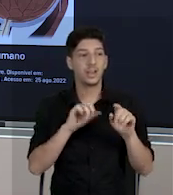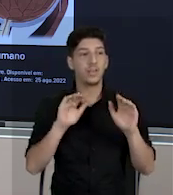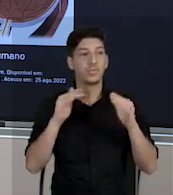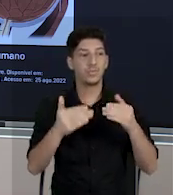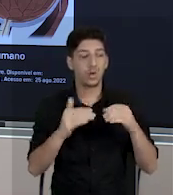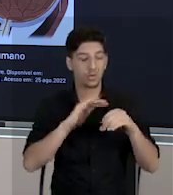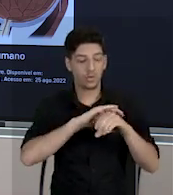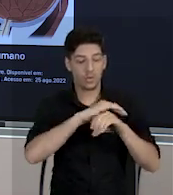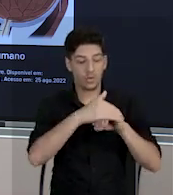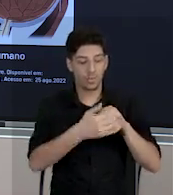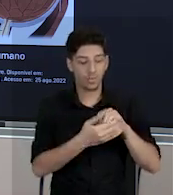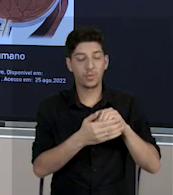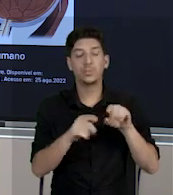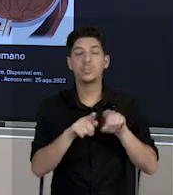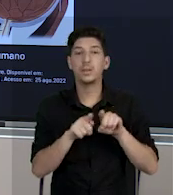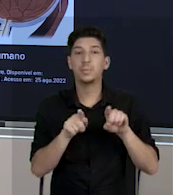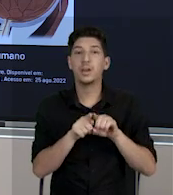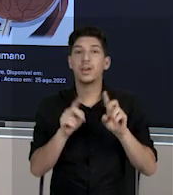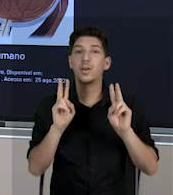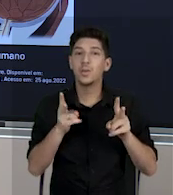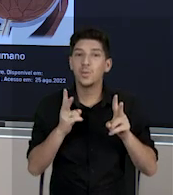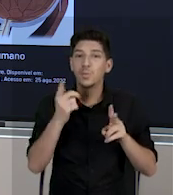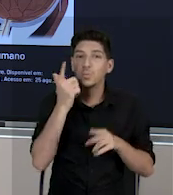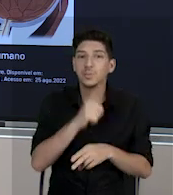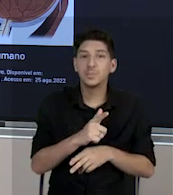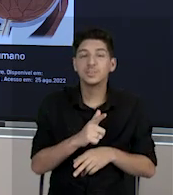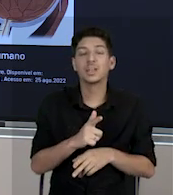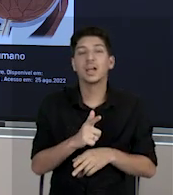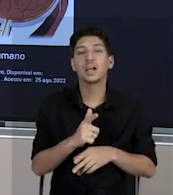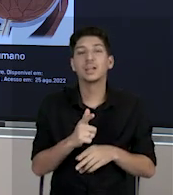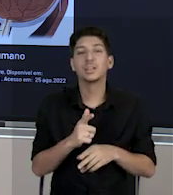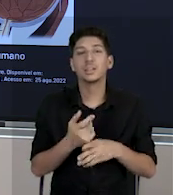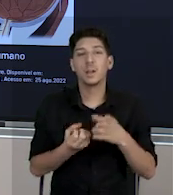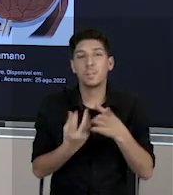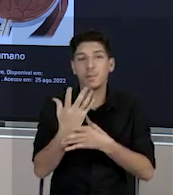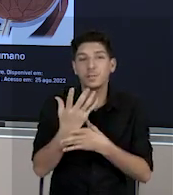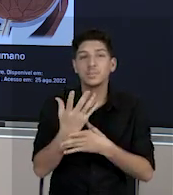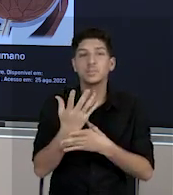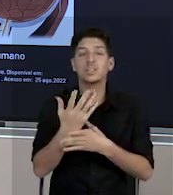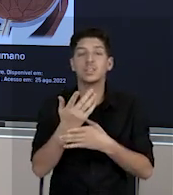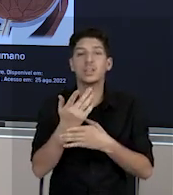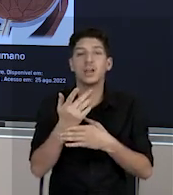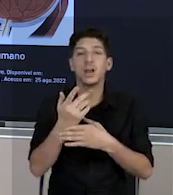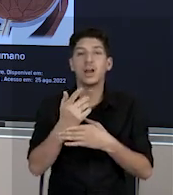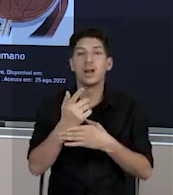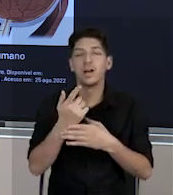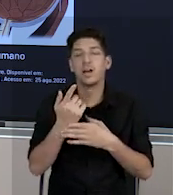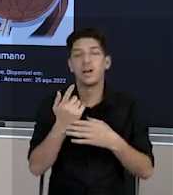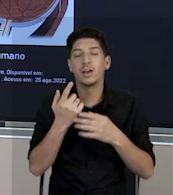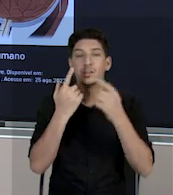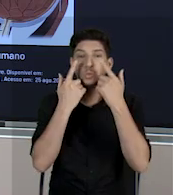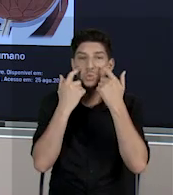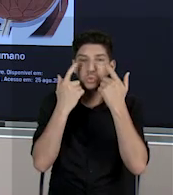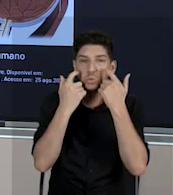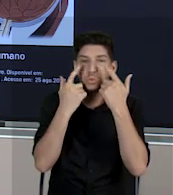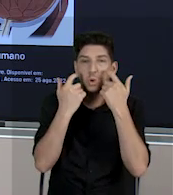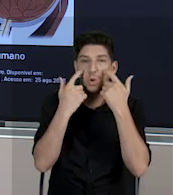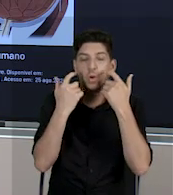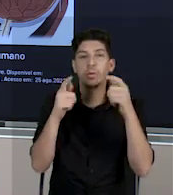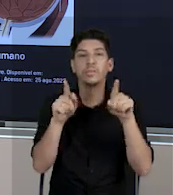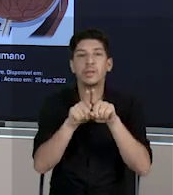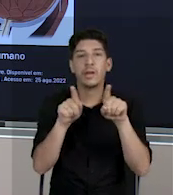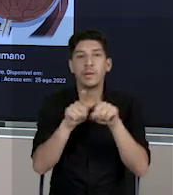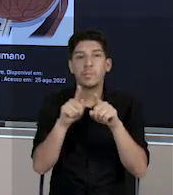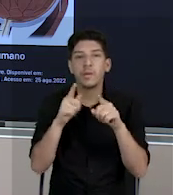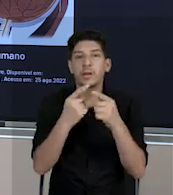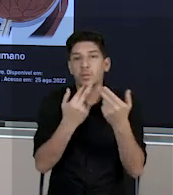e de garantia, né, de produção da lágrima, de todas as substâncias que são necessárias ali para a saúde do globo